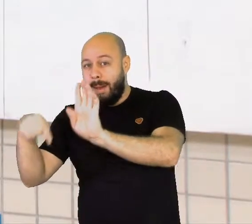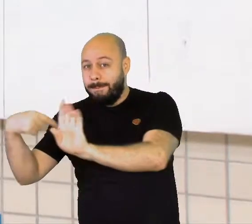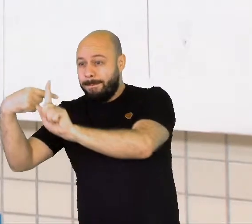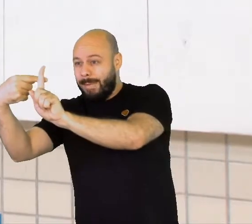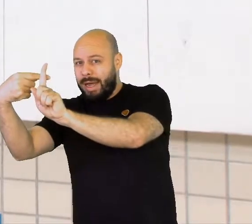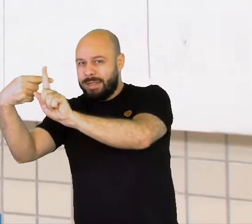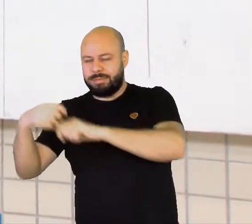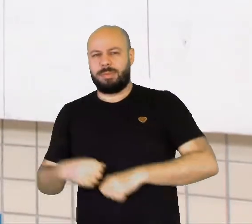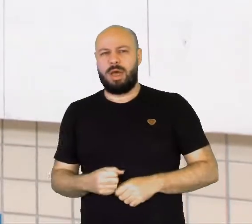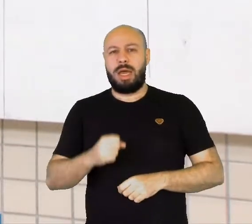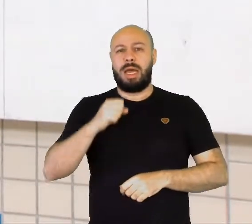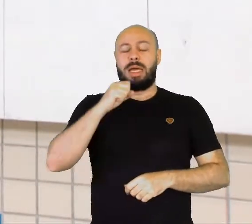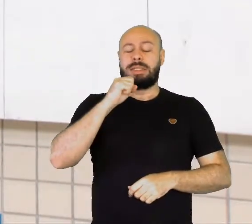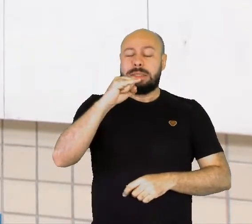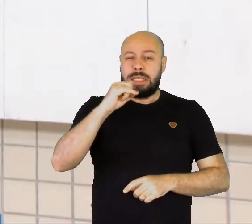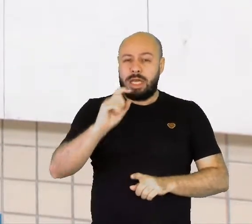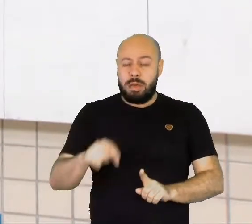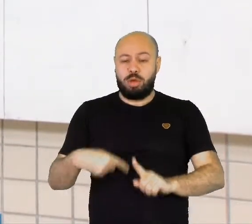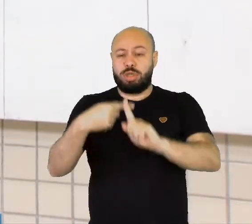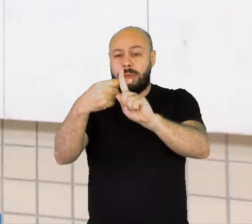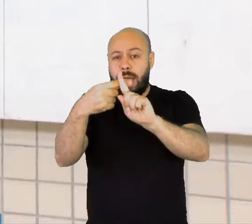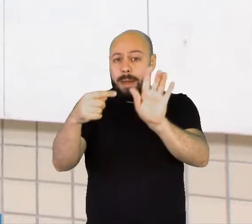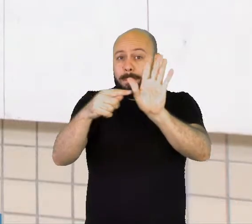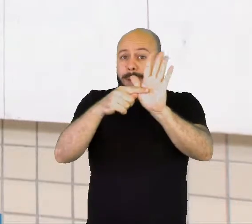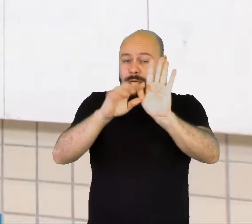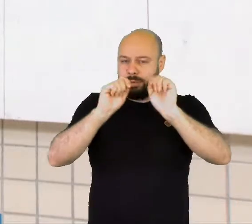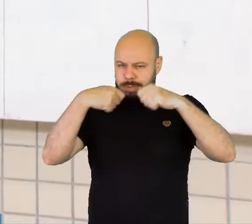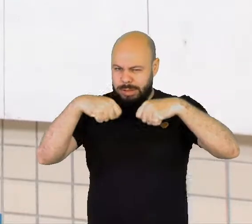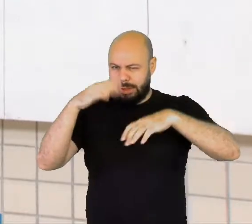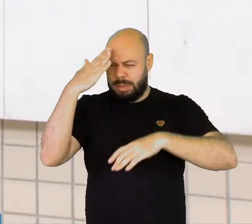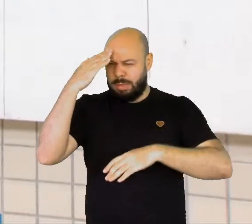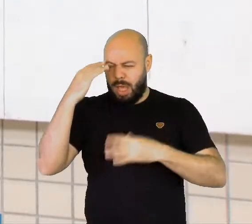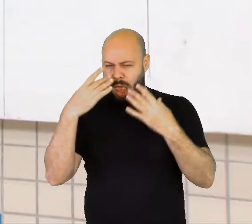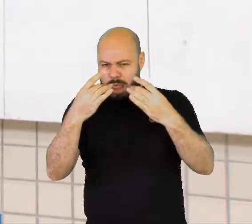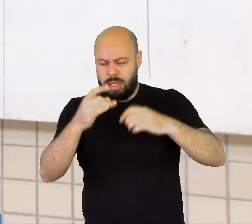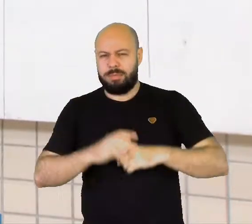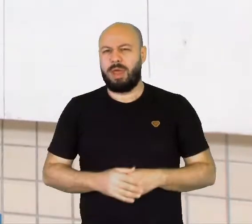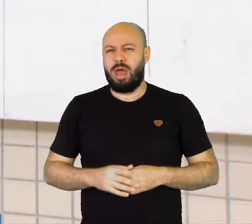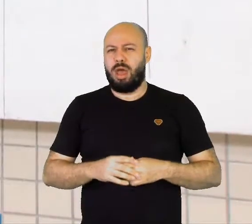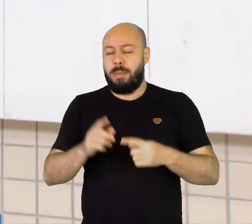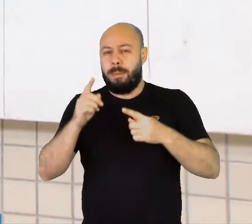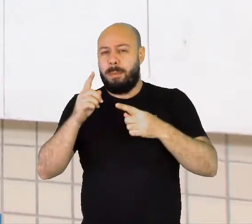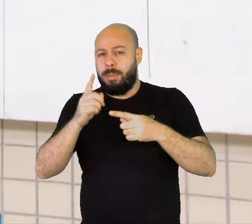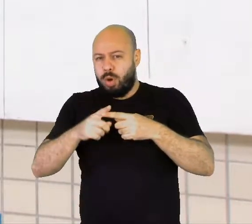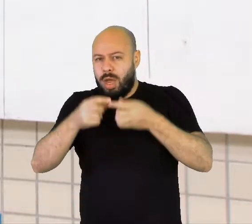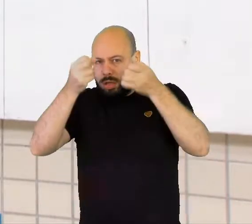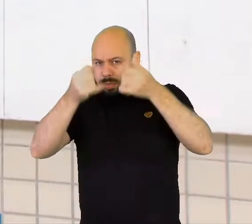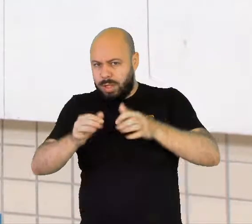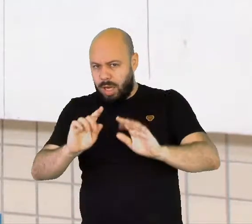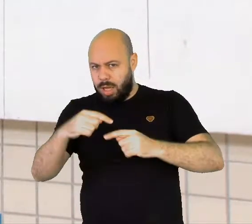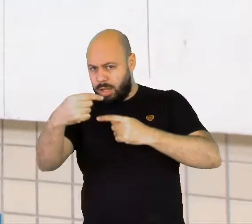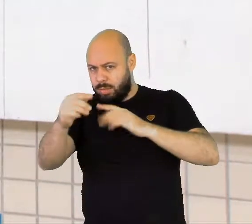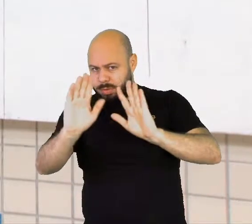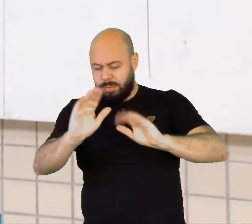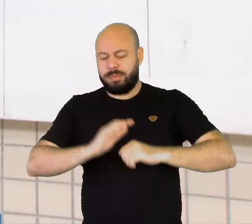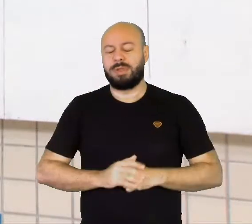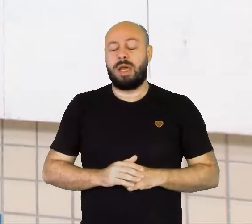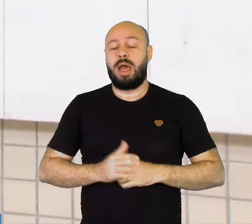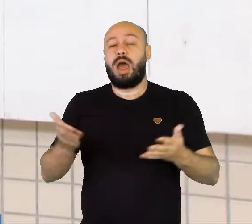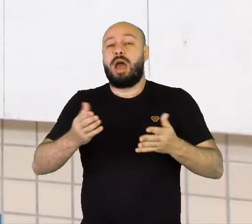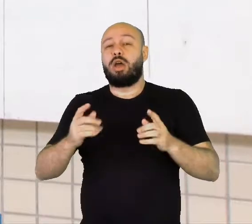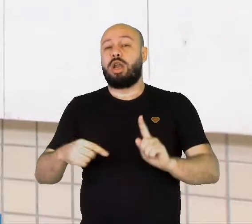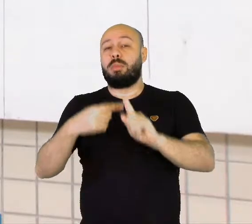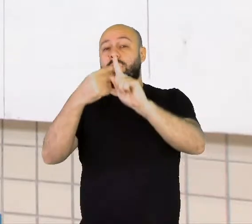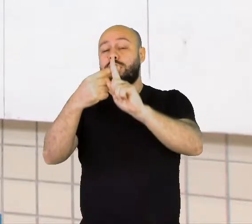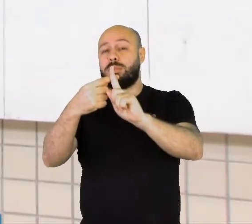negativo. Depois a gente vai entrar mais nos conformes do porquê disso, mas vamos primeiro para o positivo, que é o